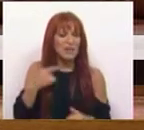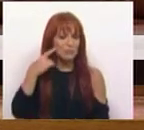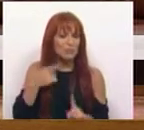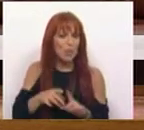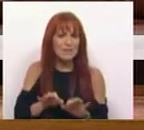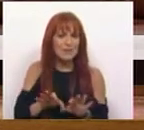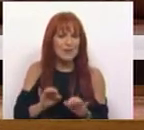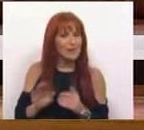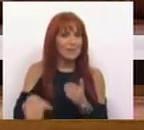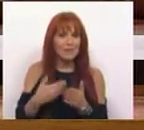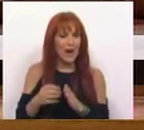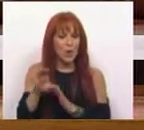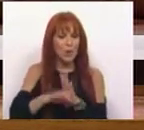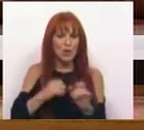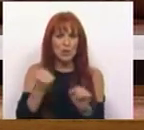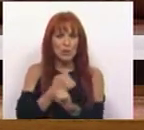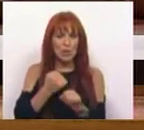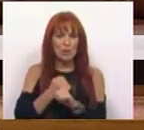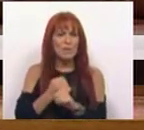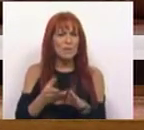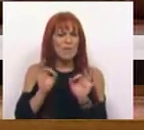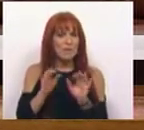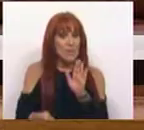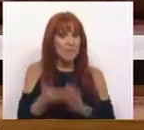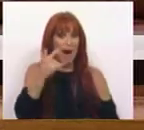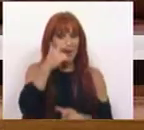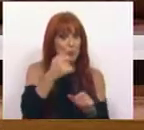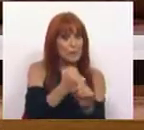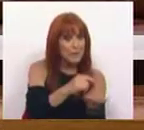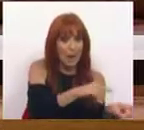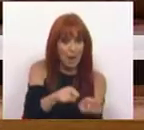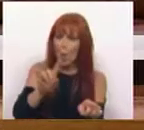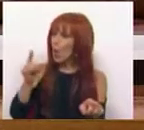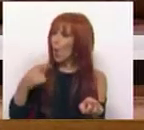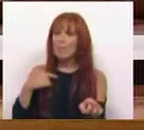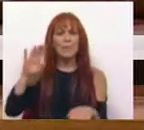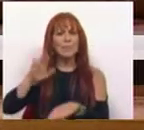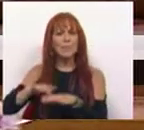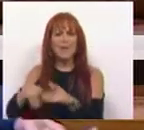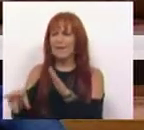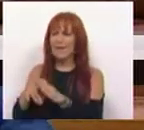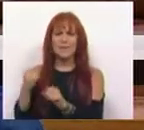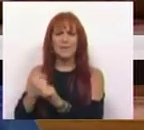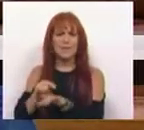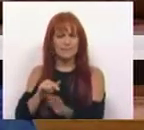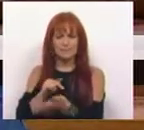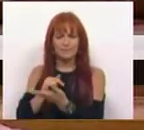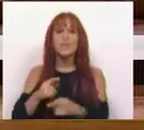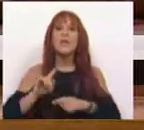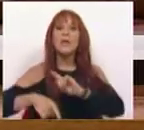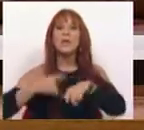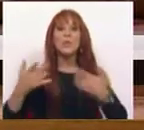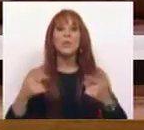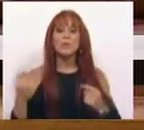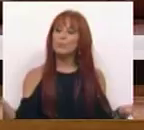visam também estabelecer condições de trabalho mais favoráveis ao trabalhador do que aquelas que resultam das leis laborais. E